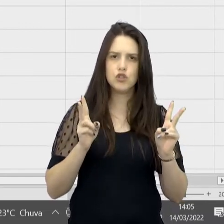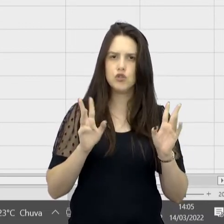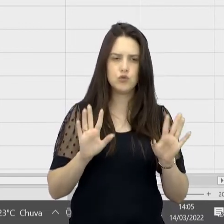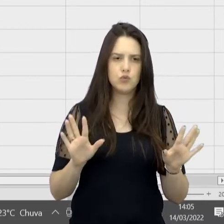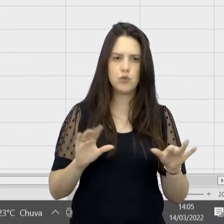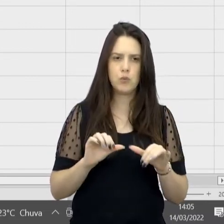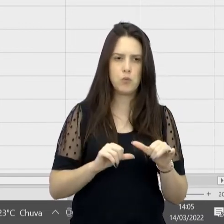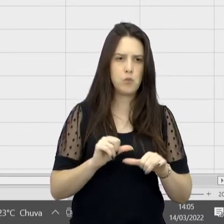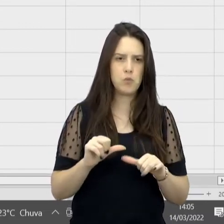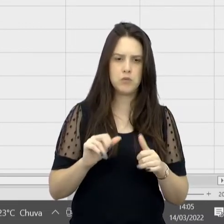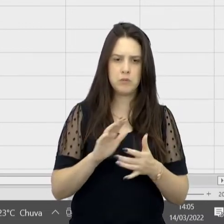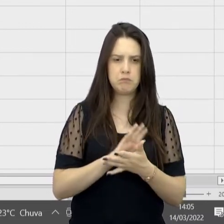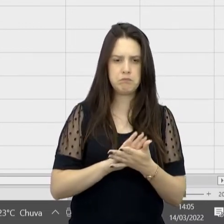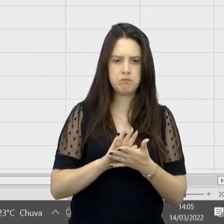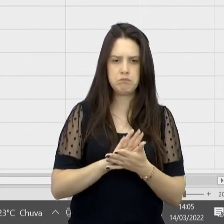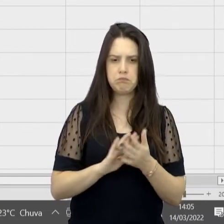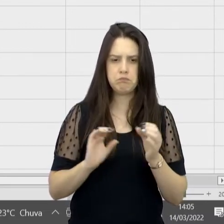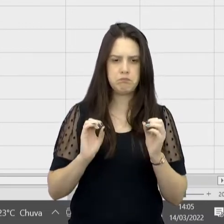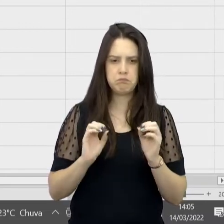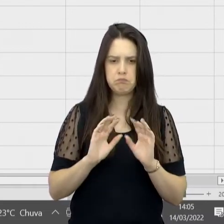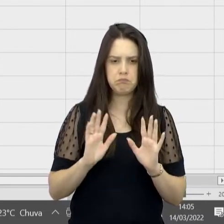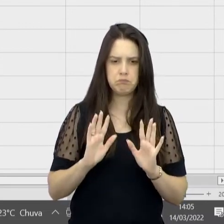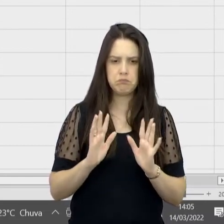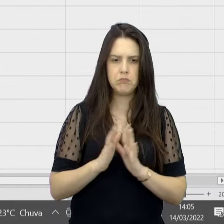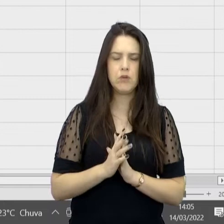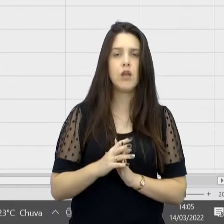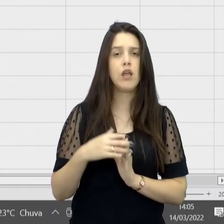negrito. Então eu gastei aí